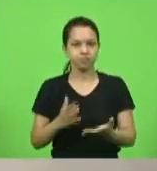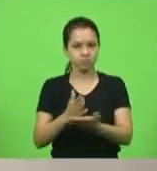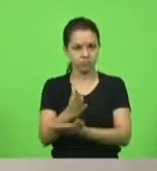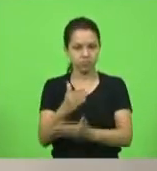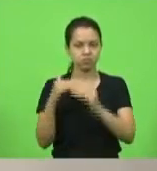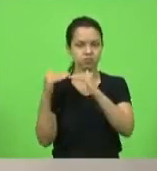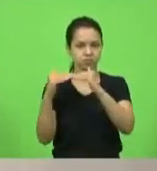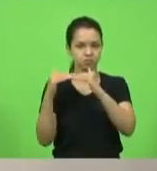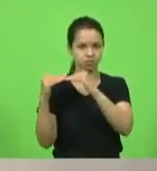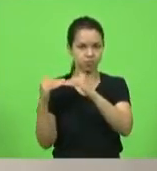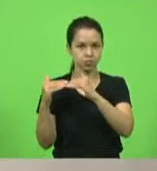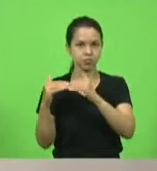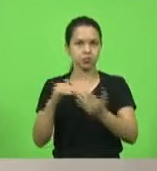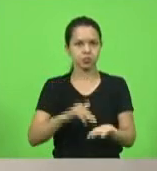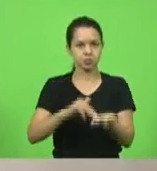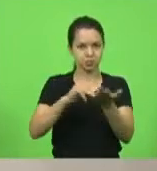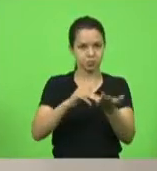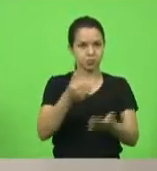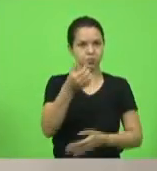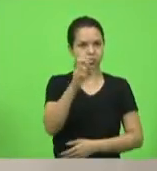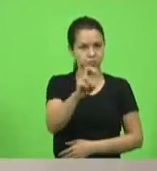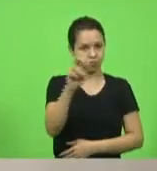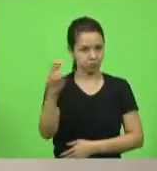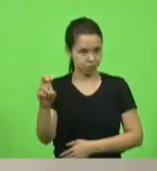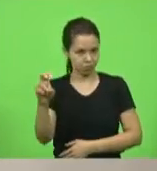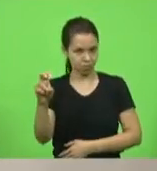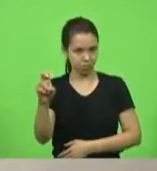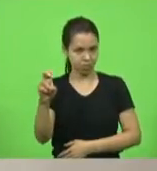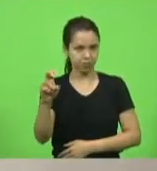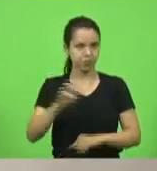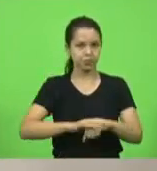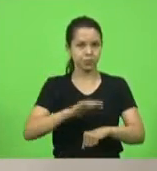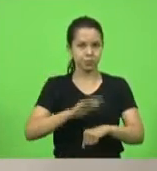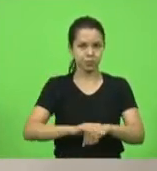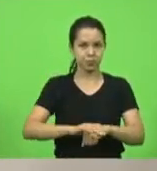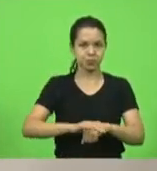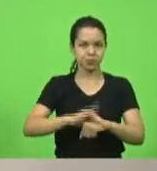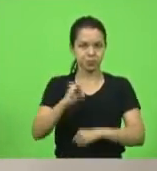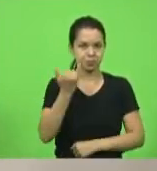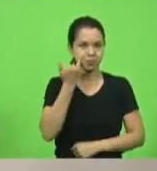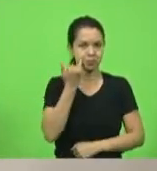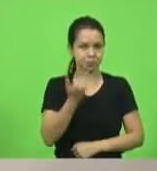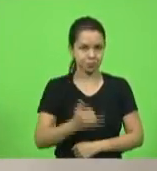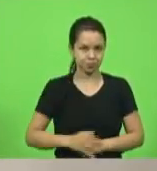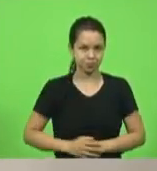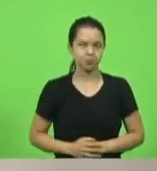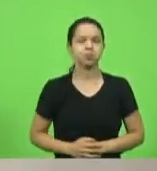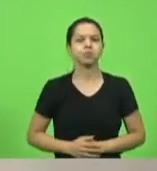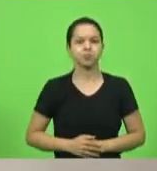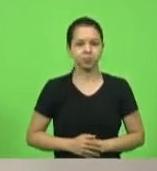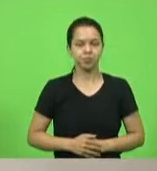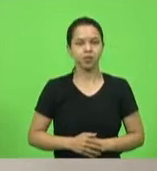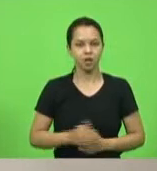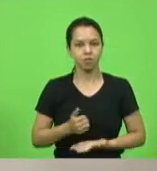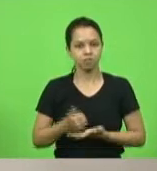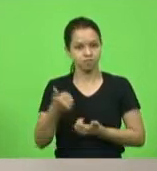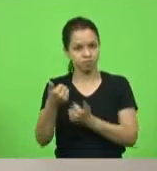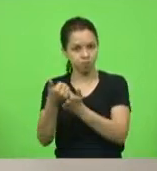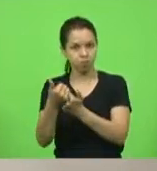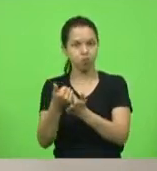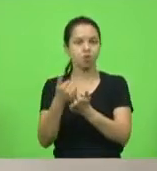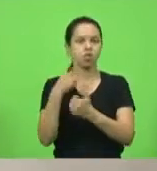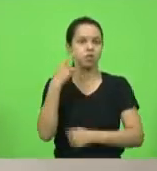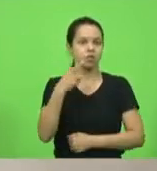por unanimidade. Moções. Moção 55. Autor, deputado Jessé Lopes, manifestando apoio ao deputado federal Daniel Silveira,